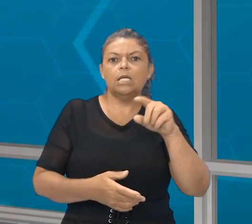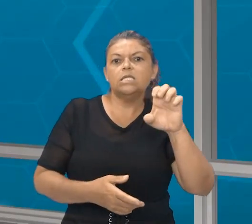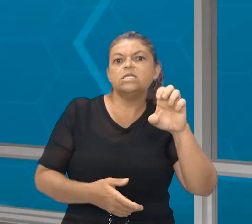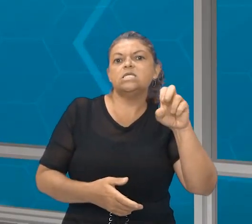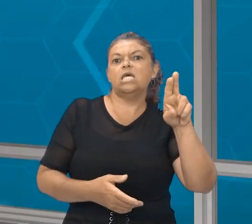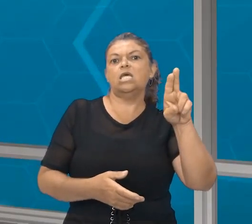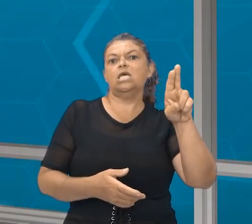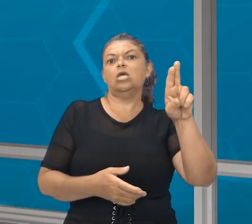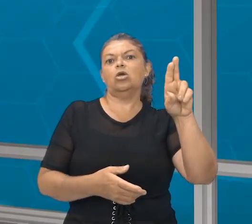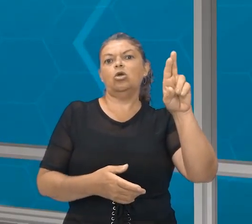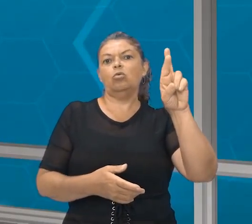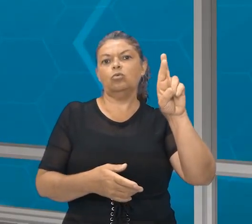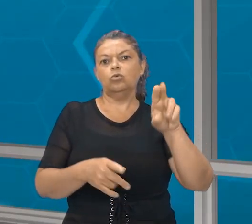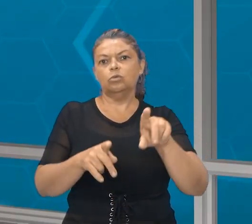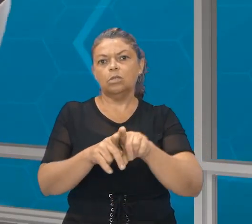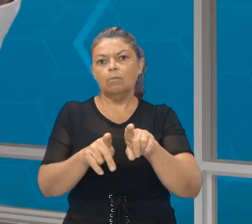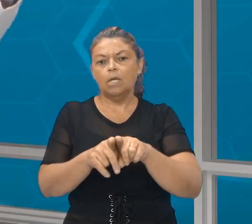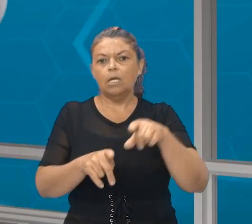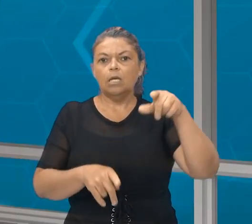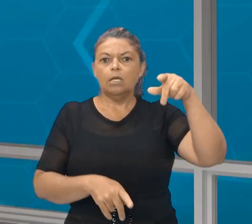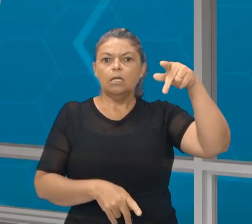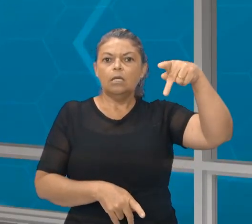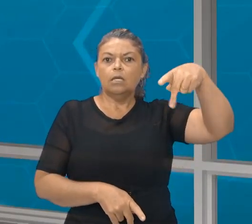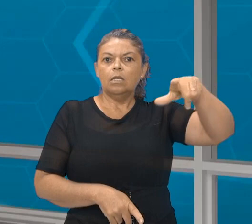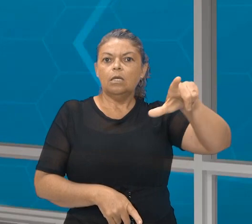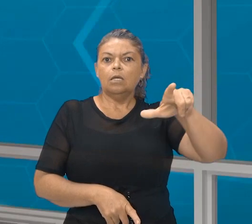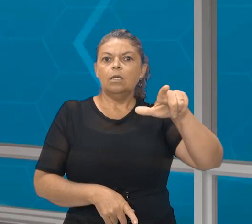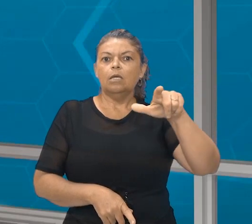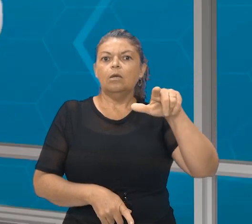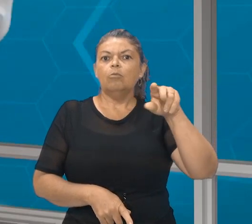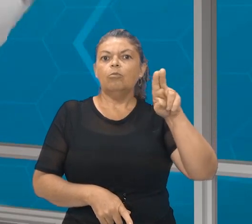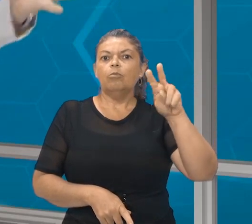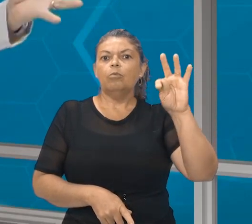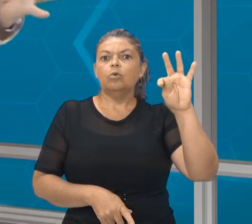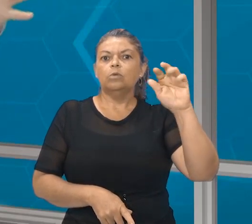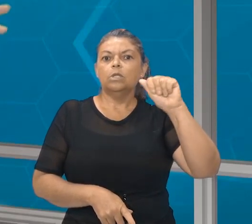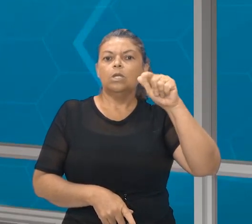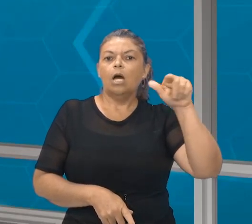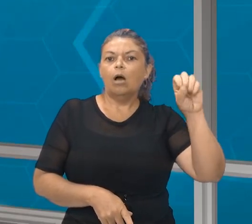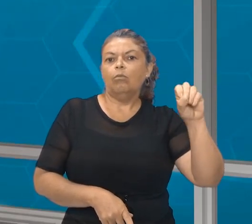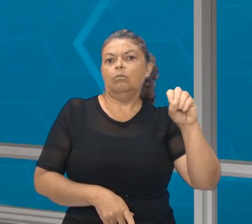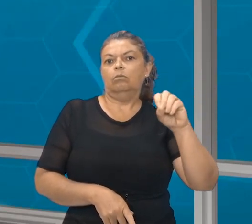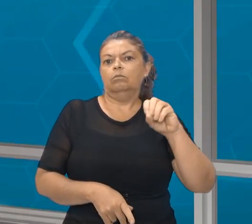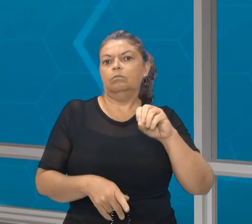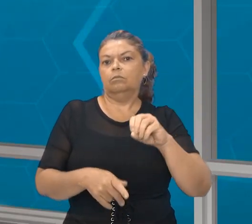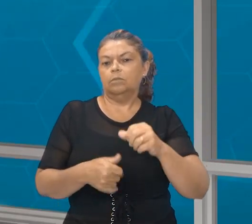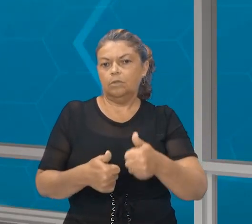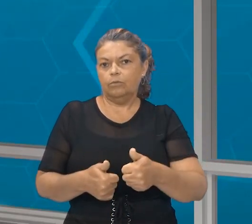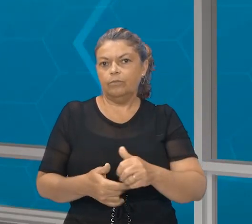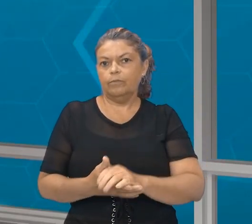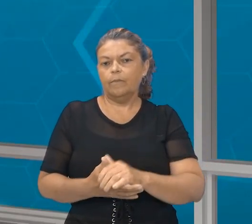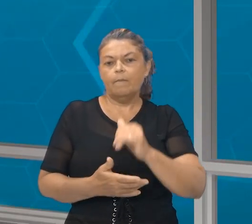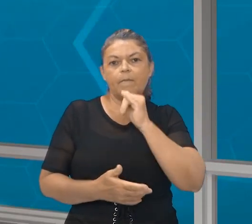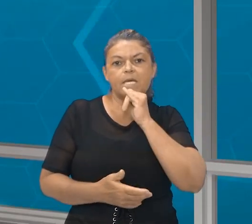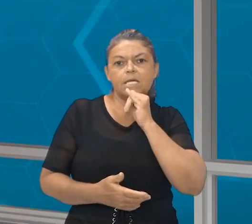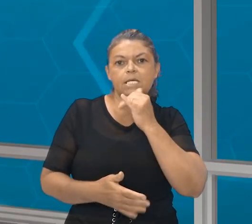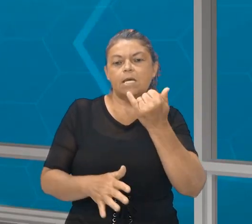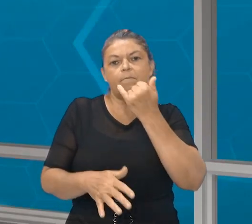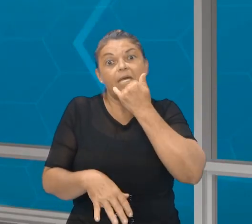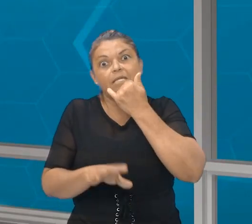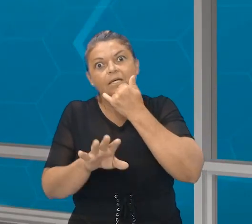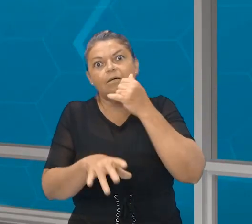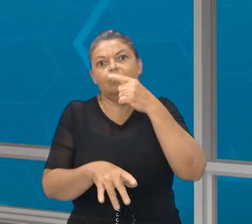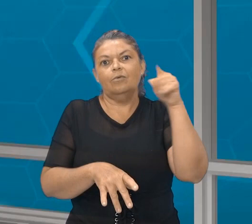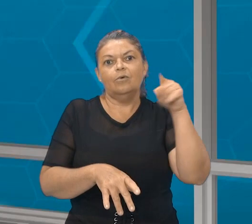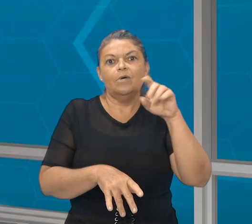Zeus, Mercúrio, Plutão, todos ali. Zeus não, né? Júpiter, perdão. Zeus é para os gregos. Então, eles também